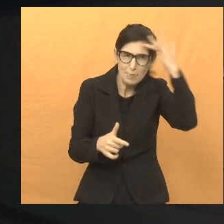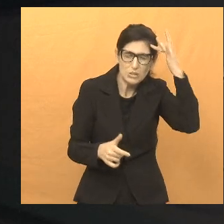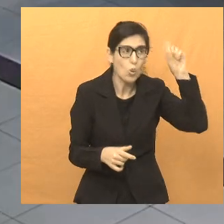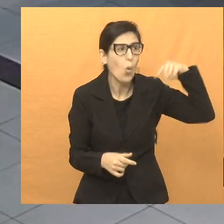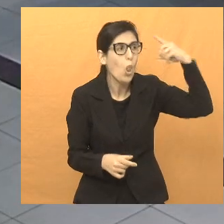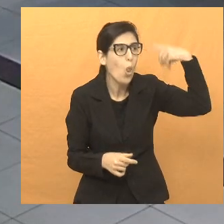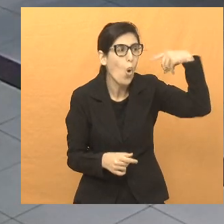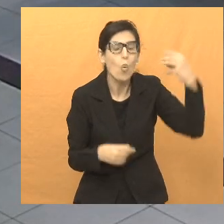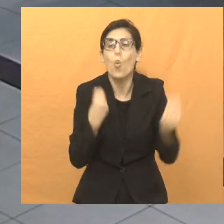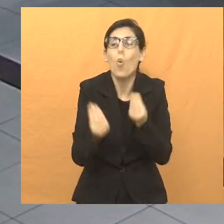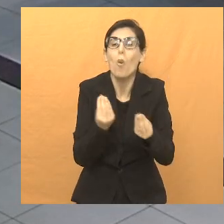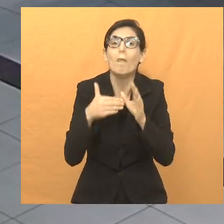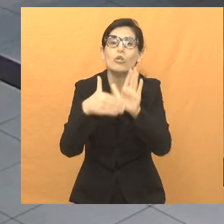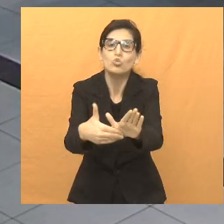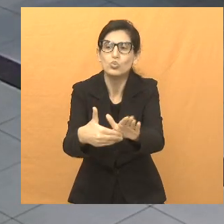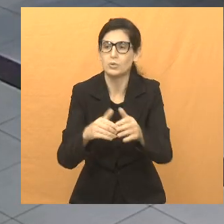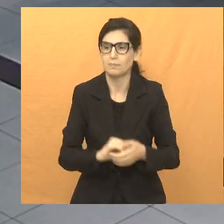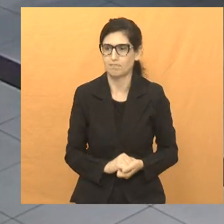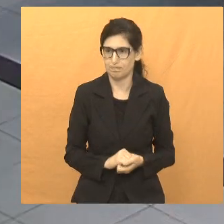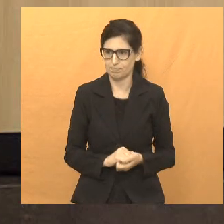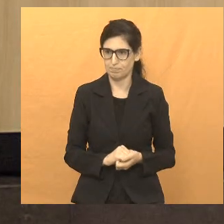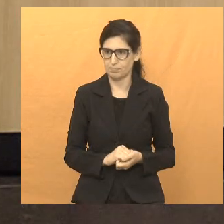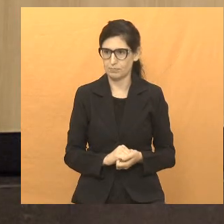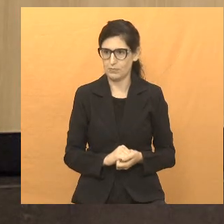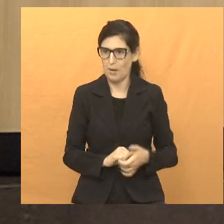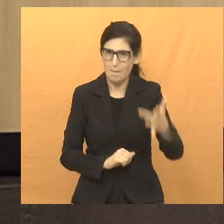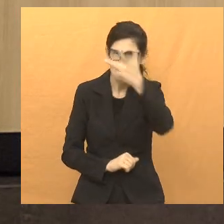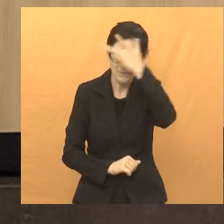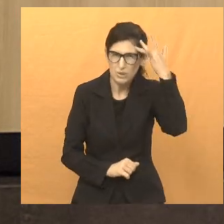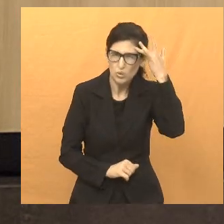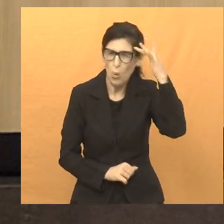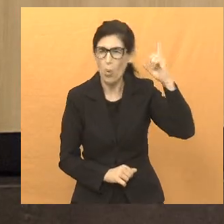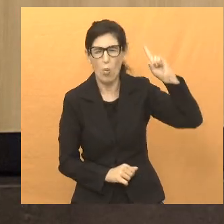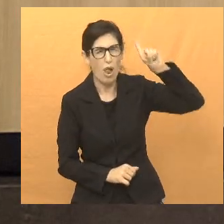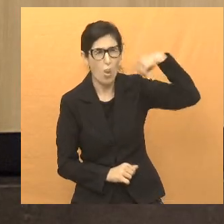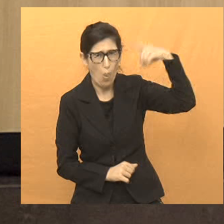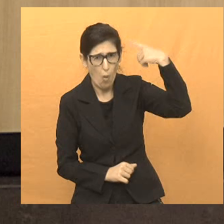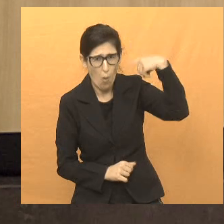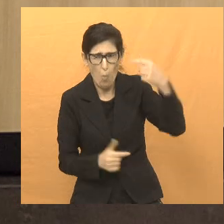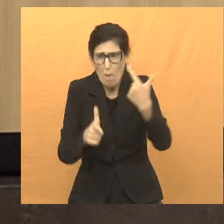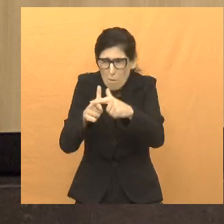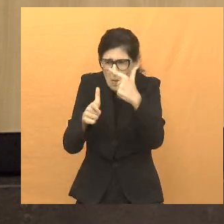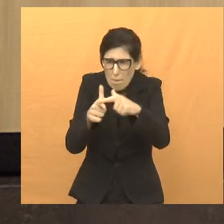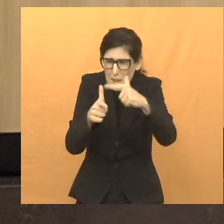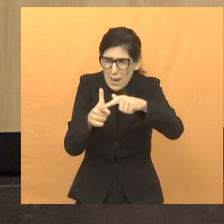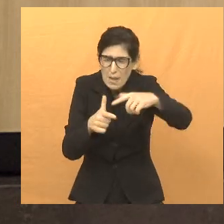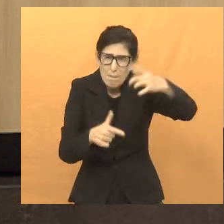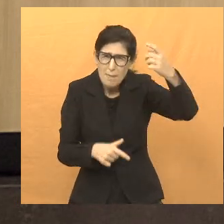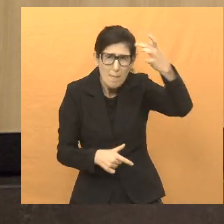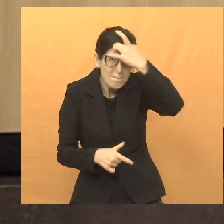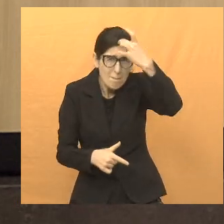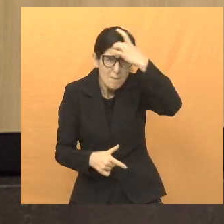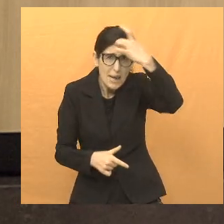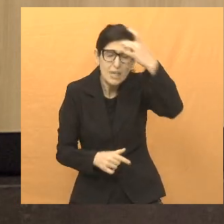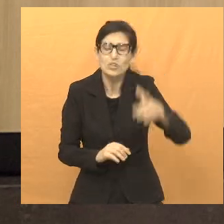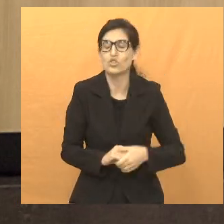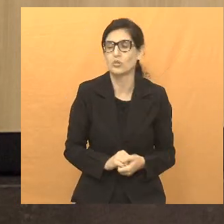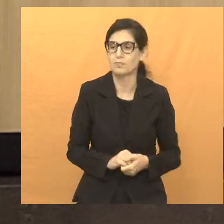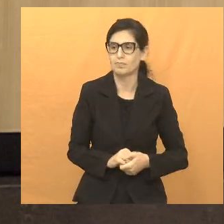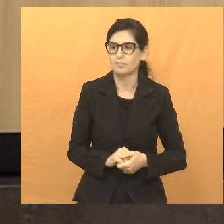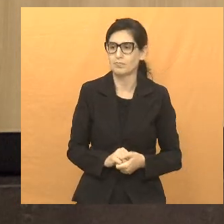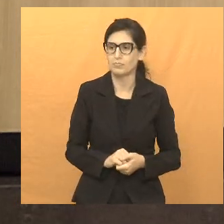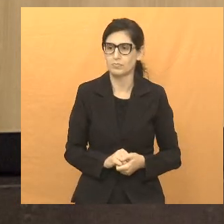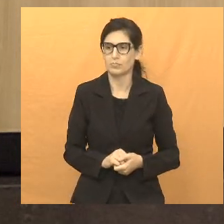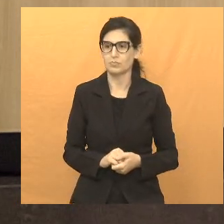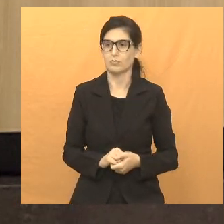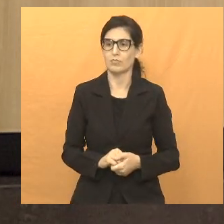Política Nacional de Atendimento ao Paciente Psiquiátrico, ela indica que a gente deve internar o